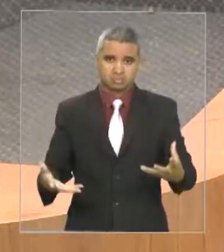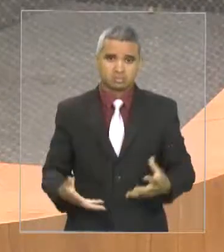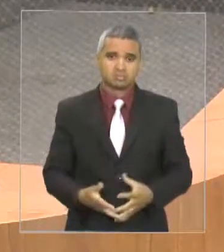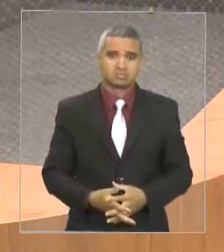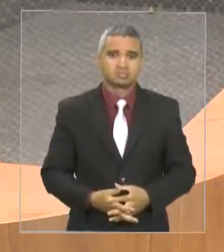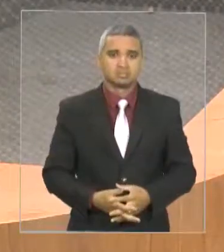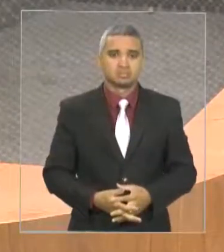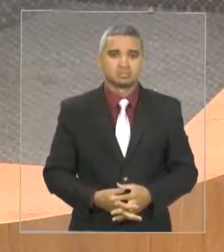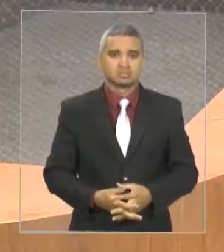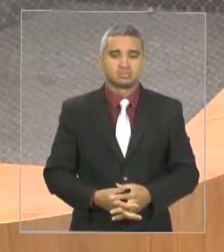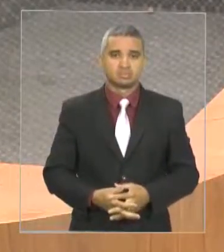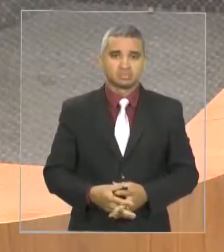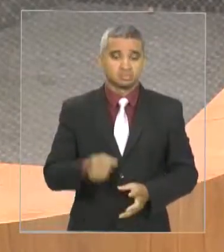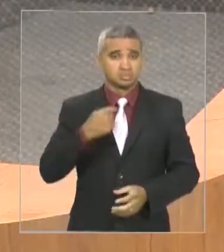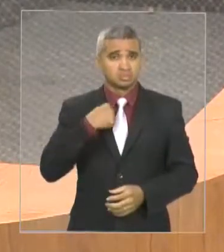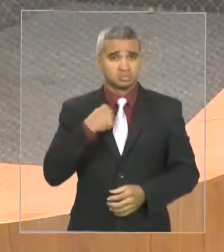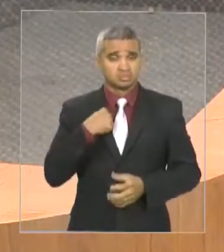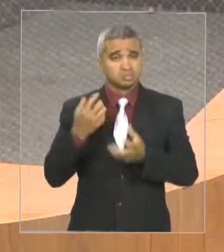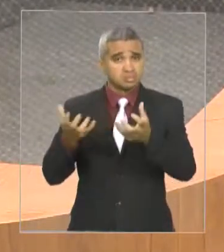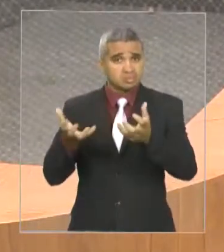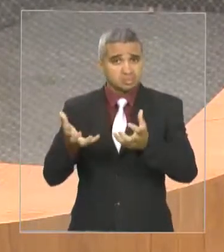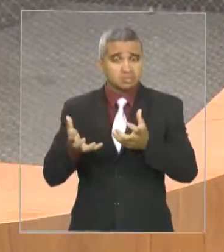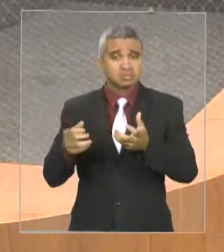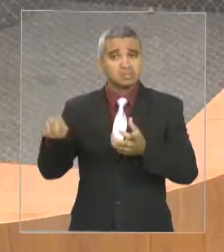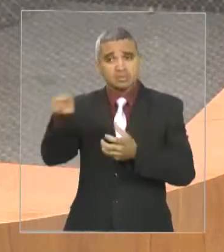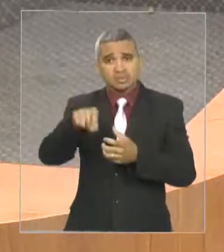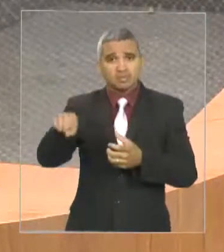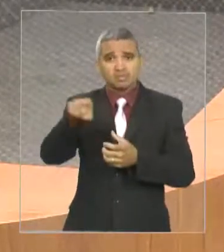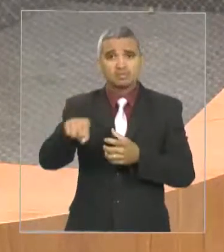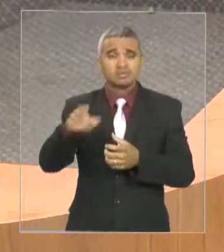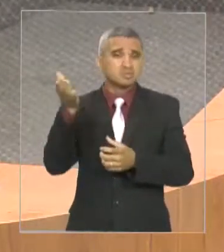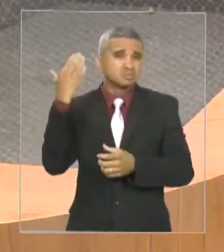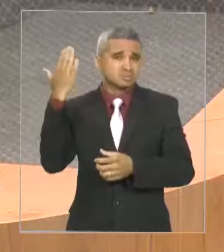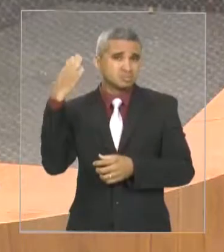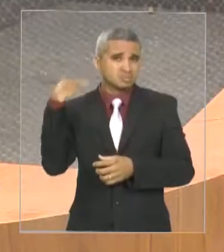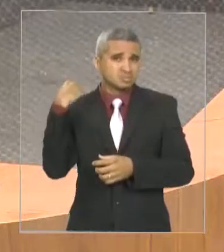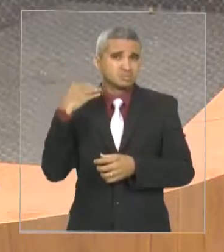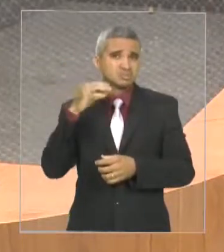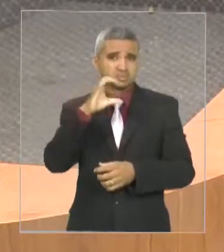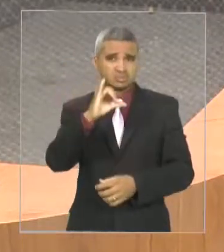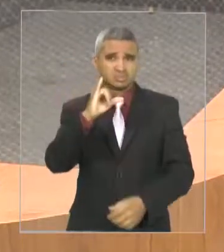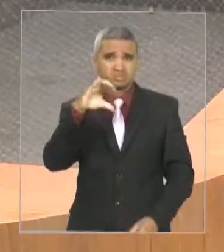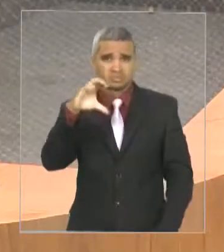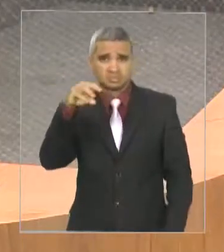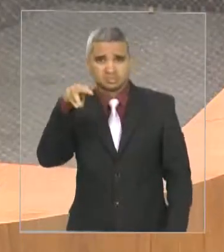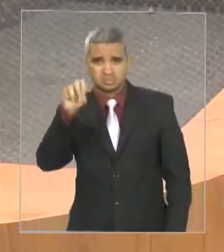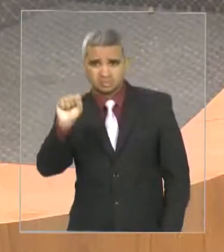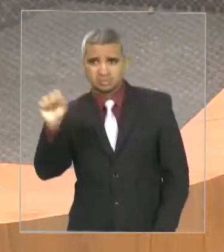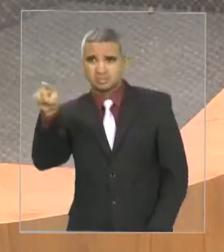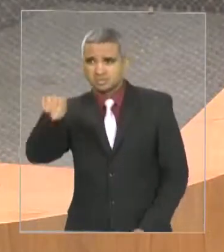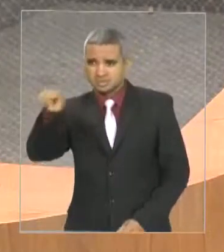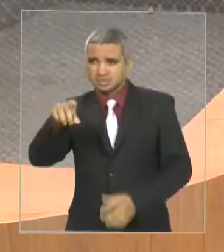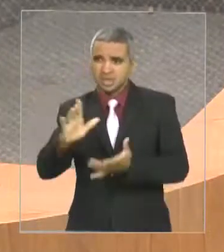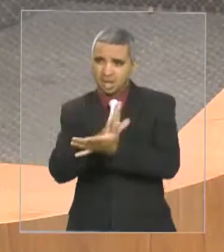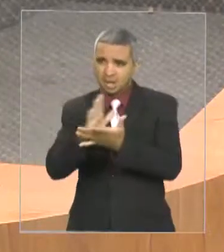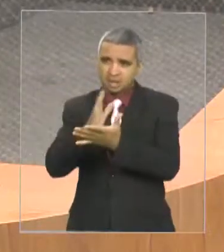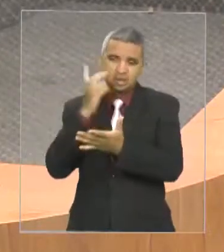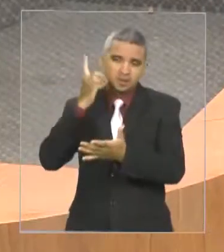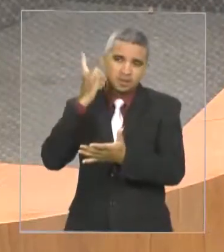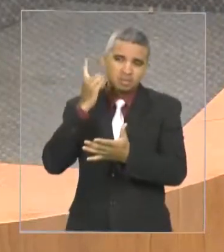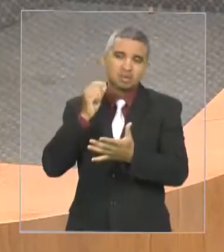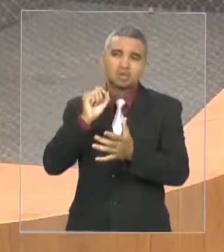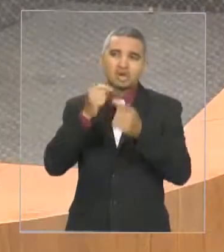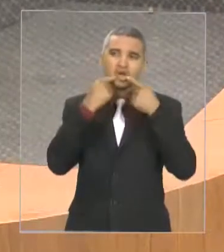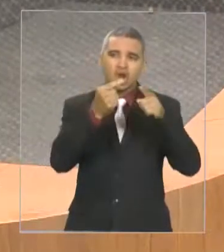mesmo alvoroço que houve quando o governo propôs o ajustamento da alíquota, não foi da tarifa,